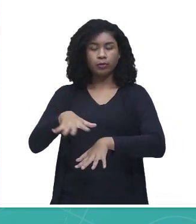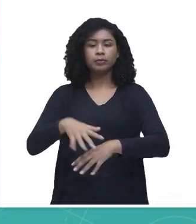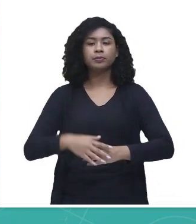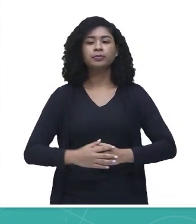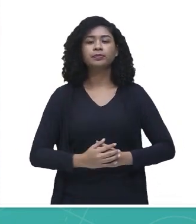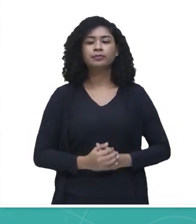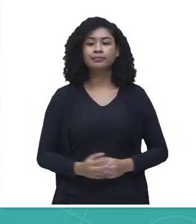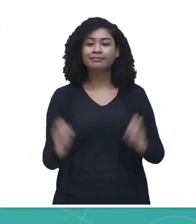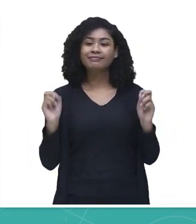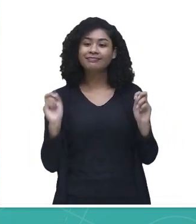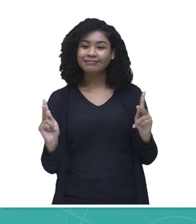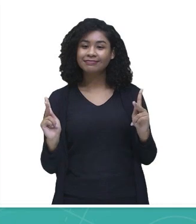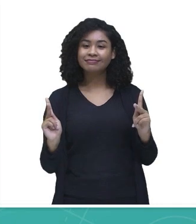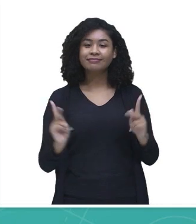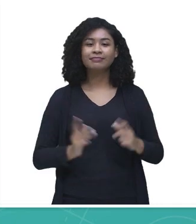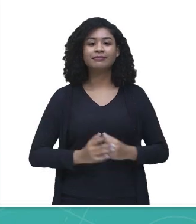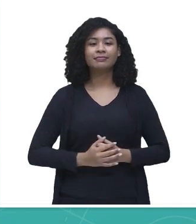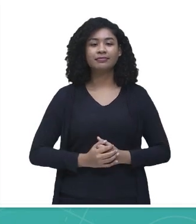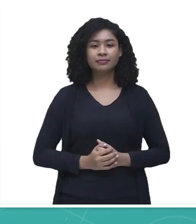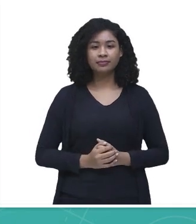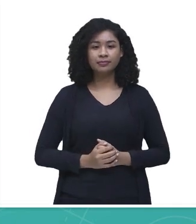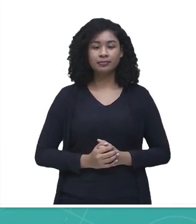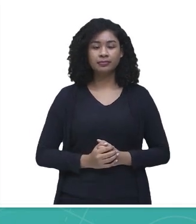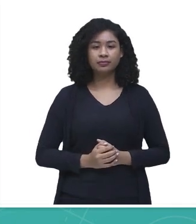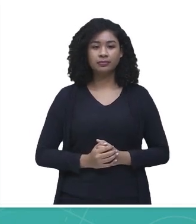tá certo?